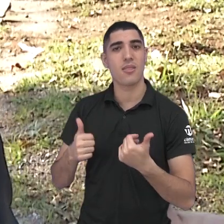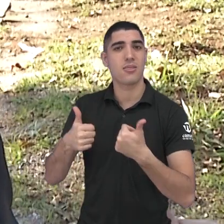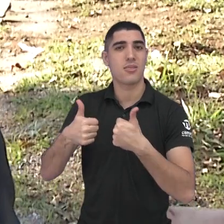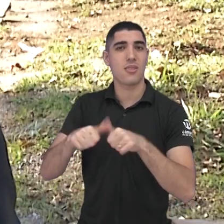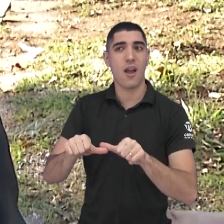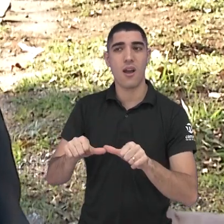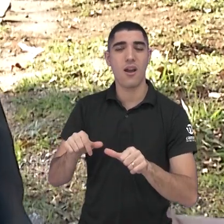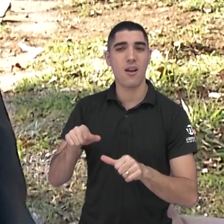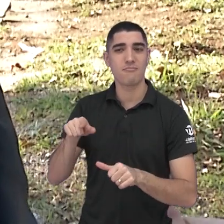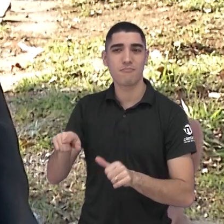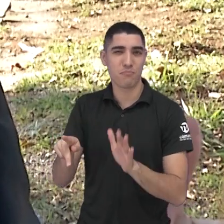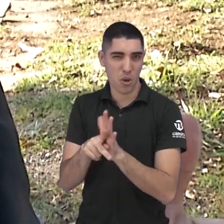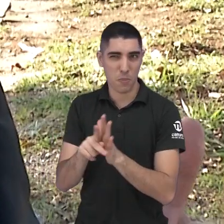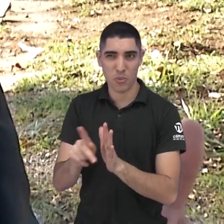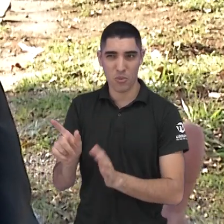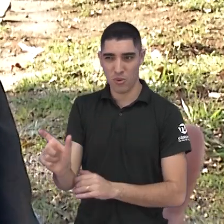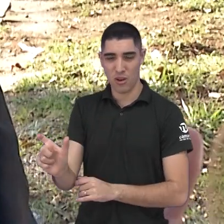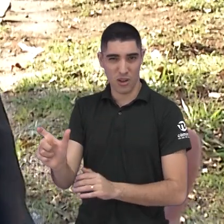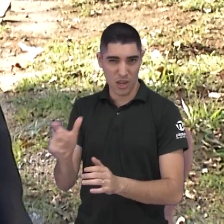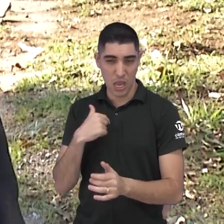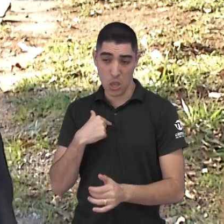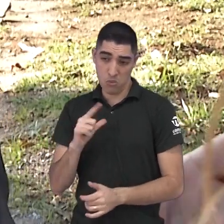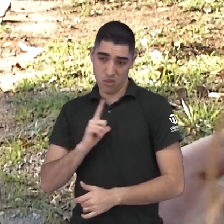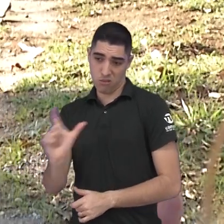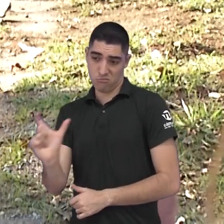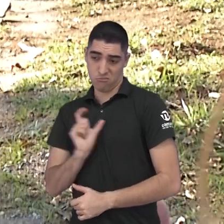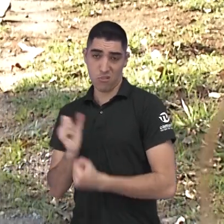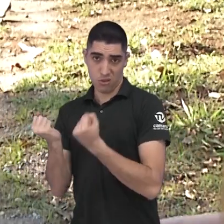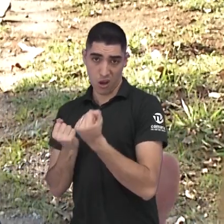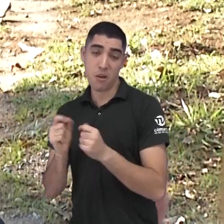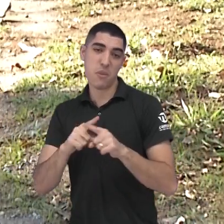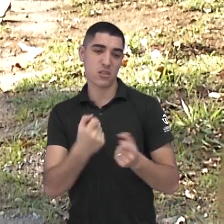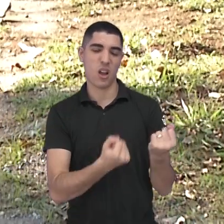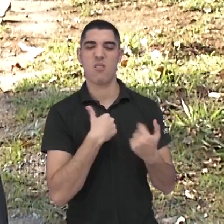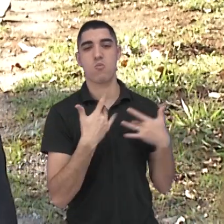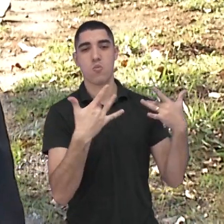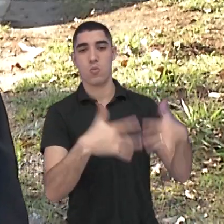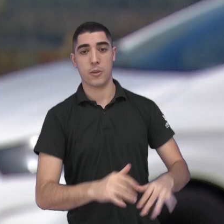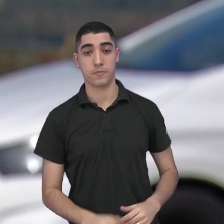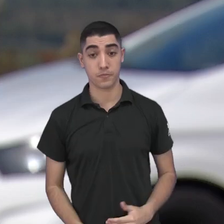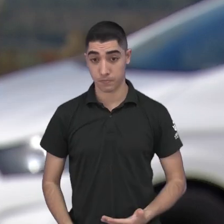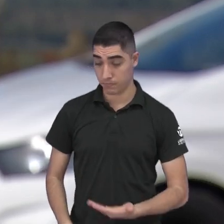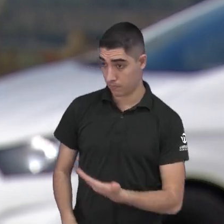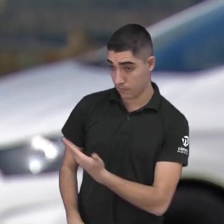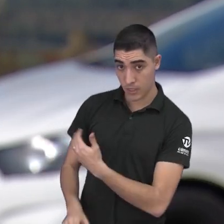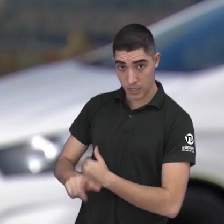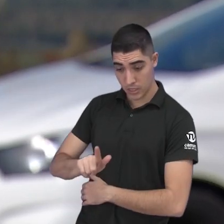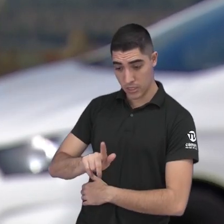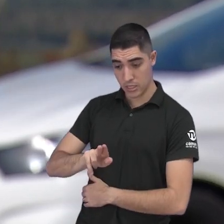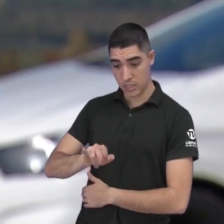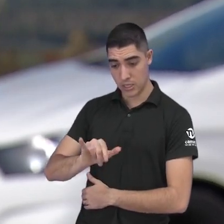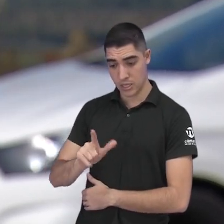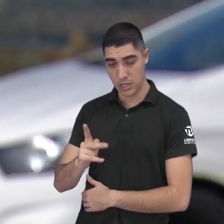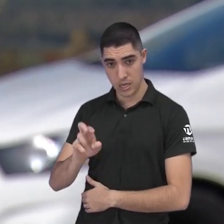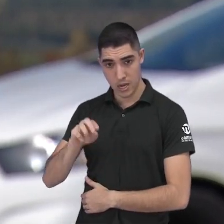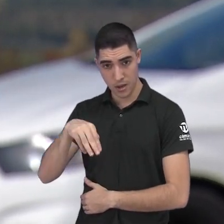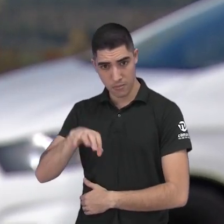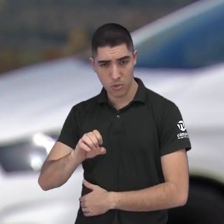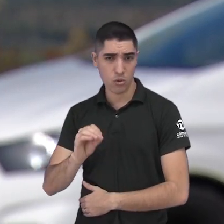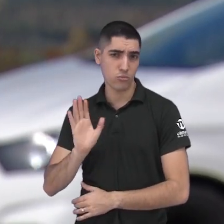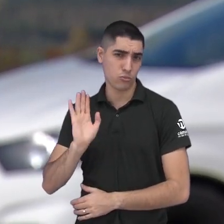desse processo, mas que não vão ter efetivamente veículos. Tenho habilitação, mas não tenho veículos. O Guilhermo já está na contramão